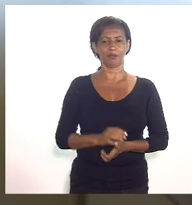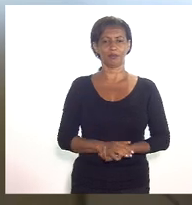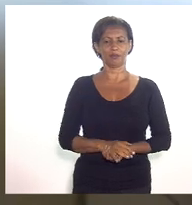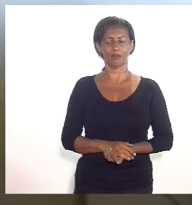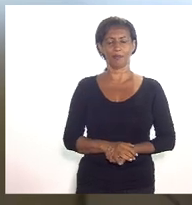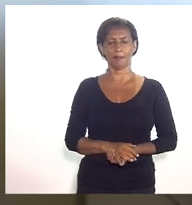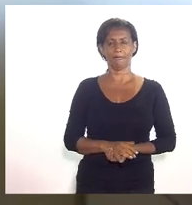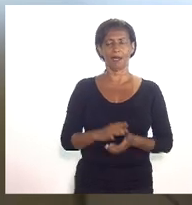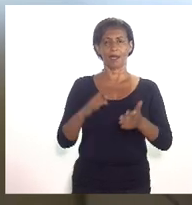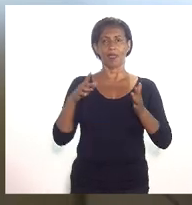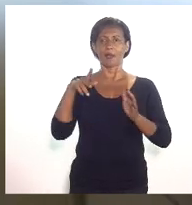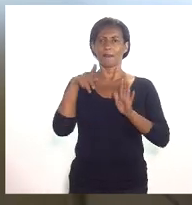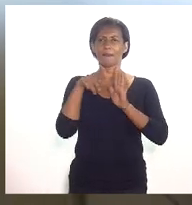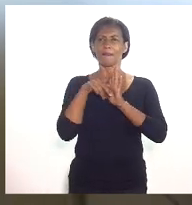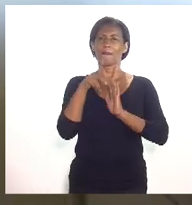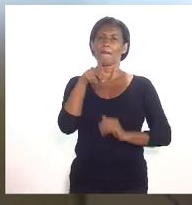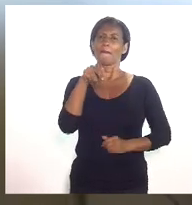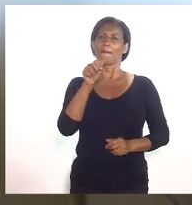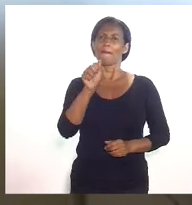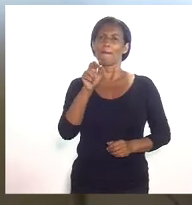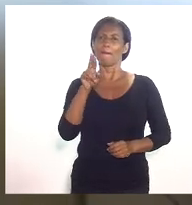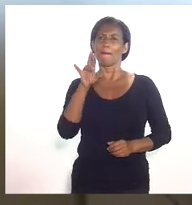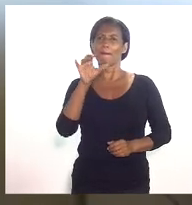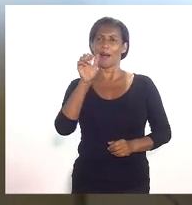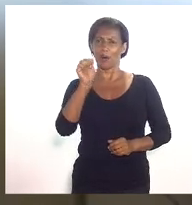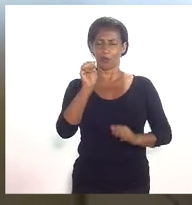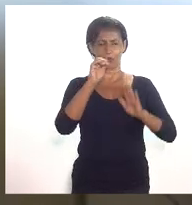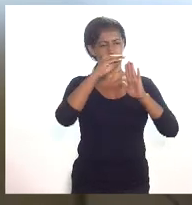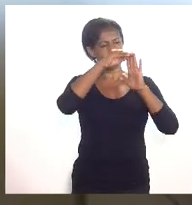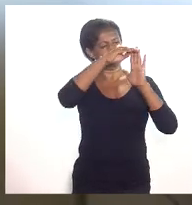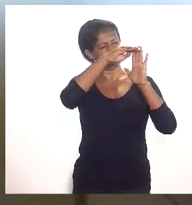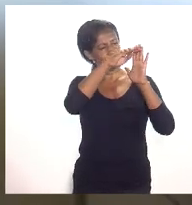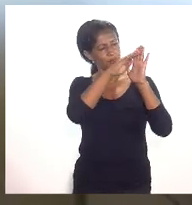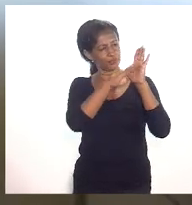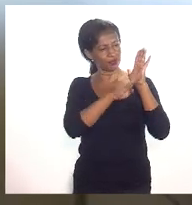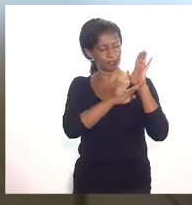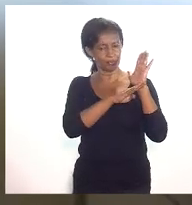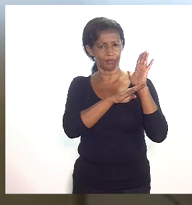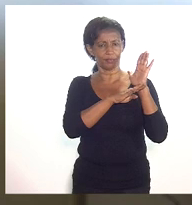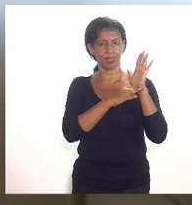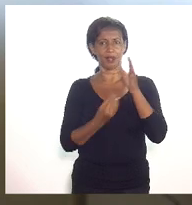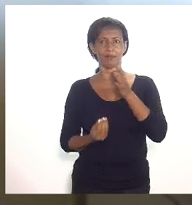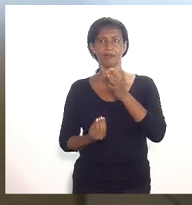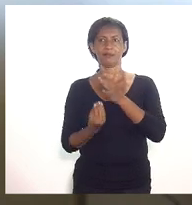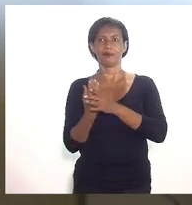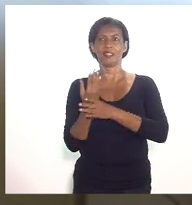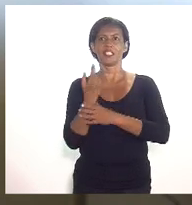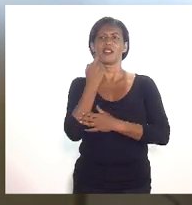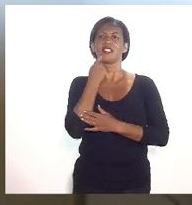A pauta da ordem do dia, ela sai na sexta-feira.